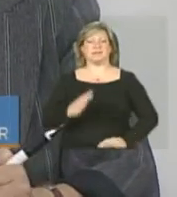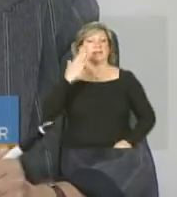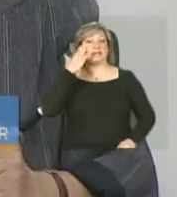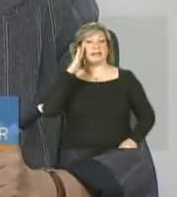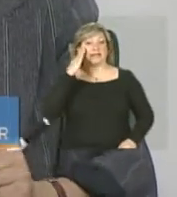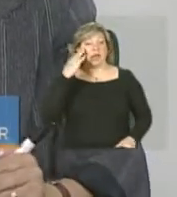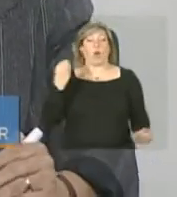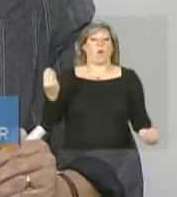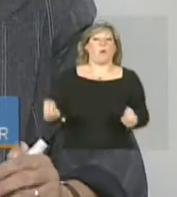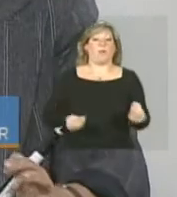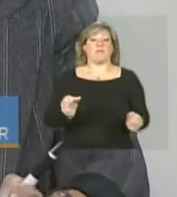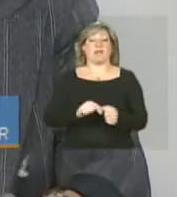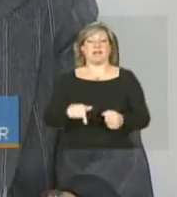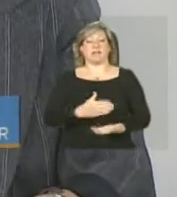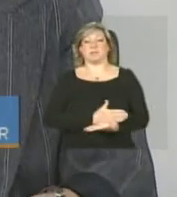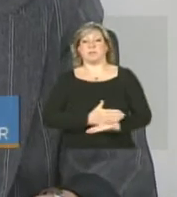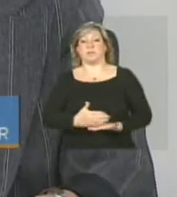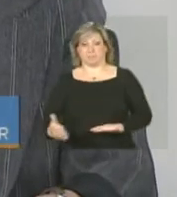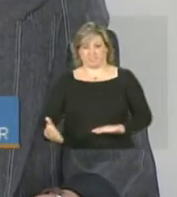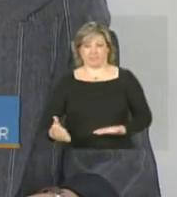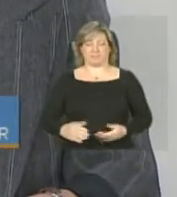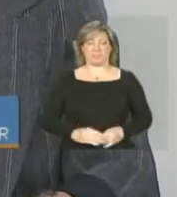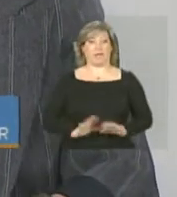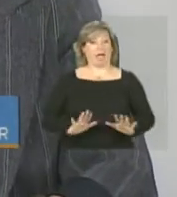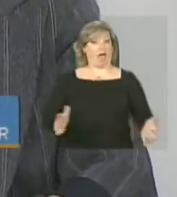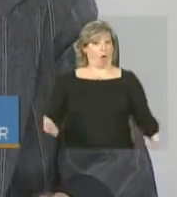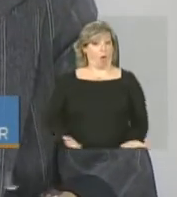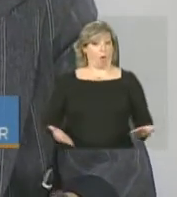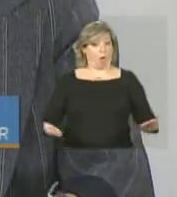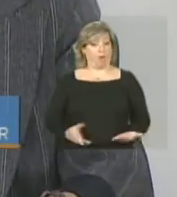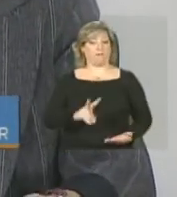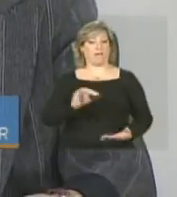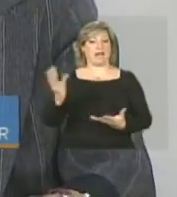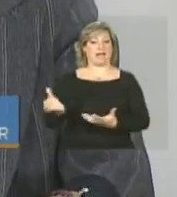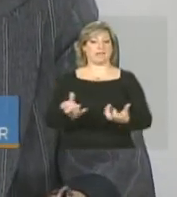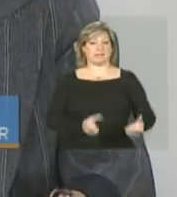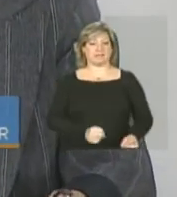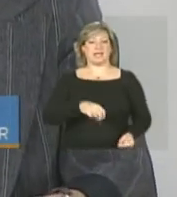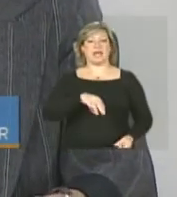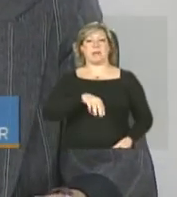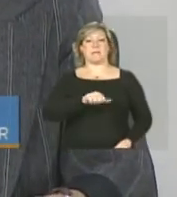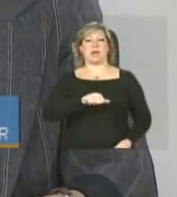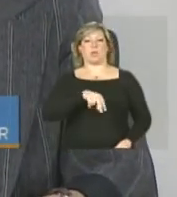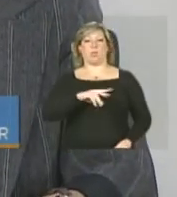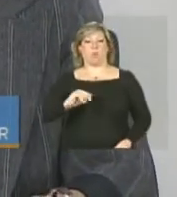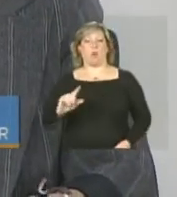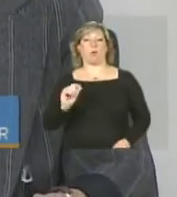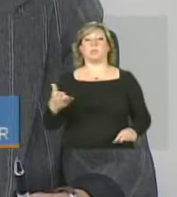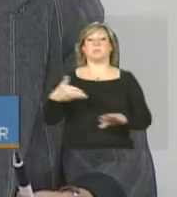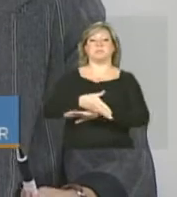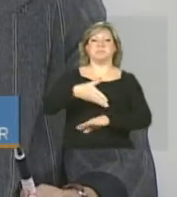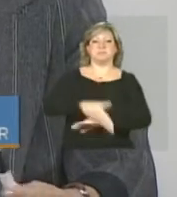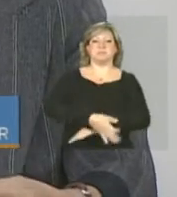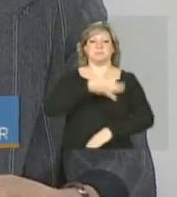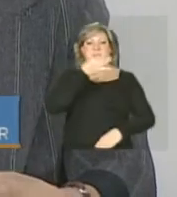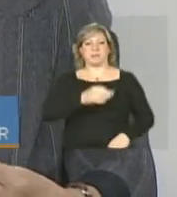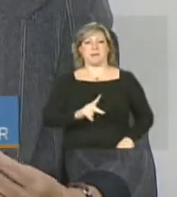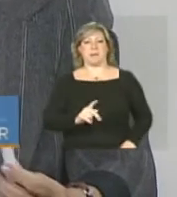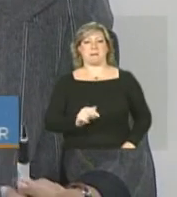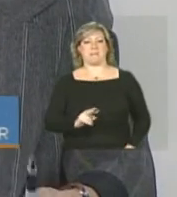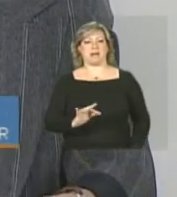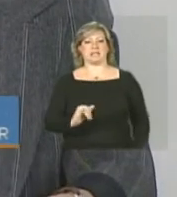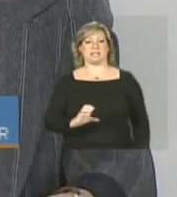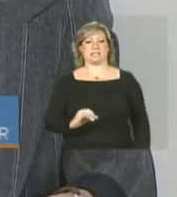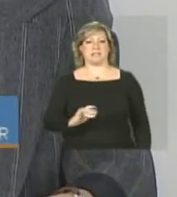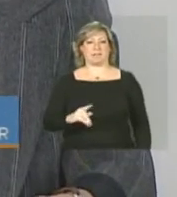orientando neste processo inicial. Agora irão receber um manual do participante. E esse